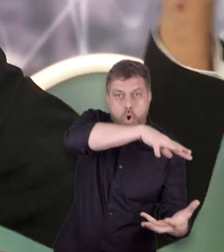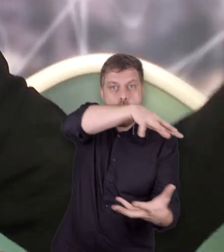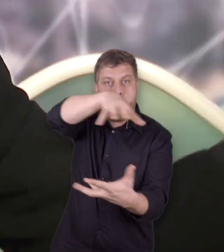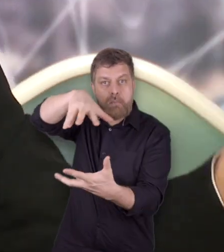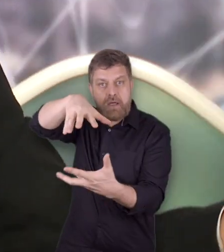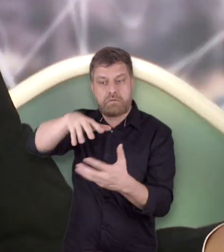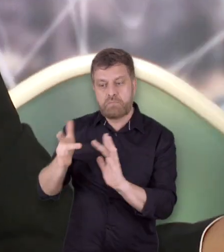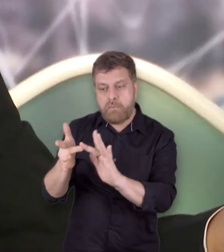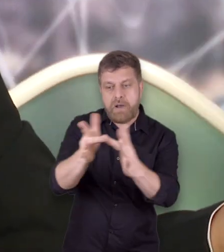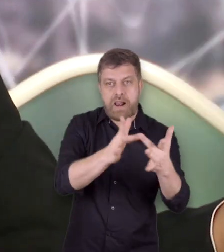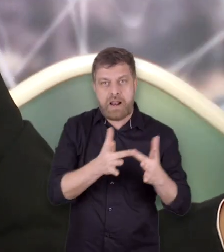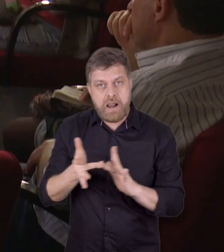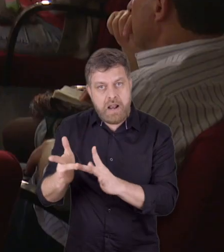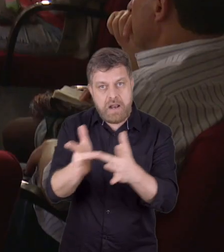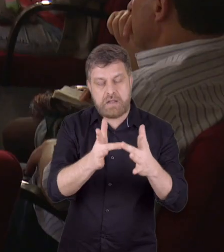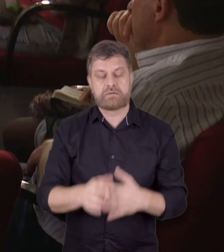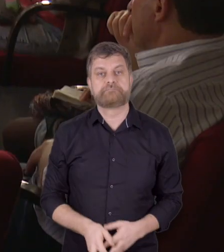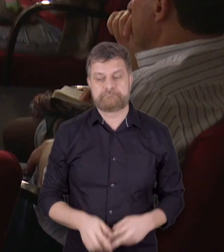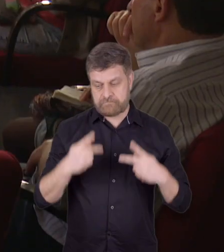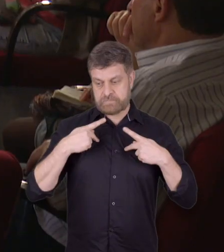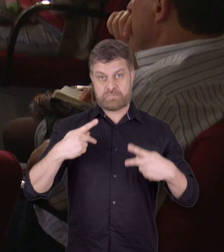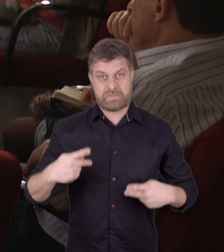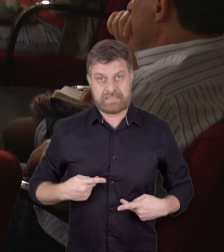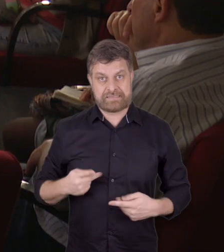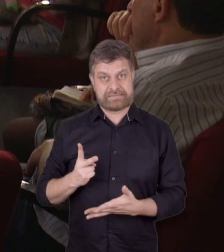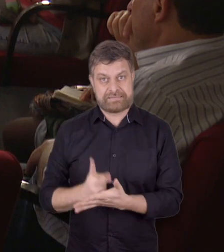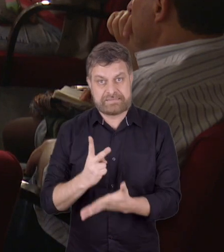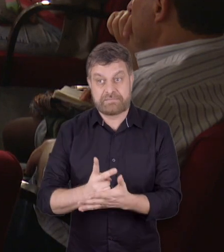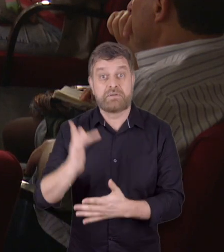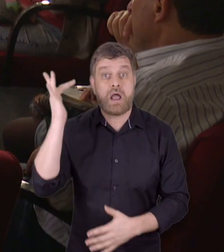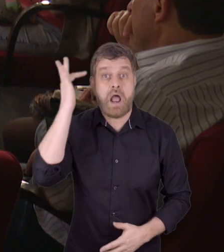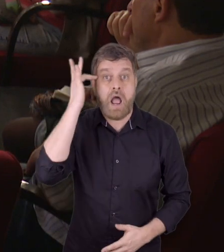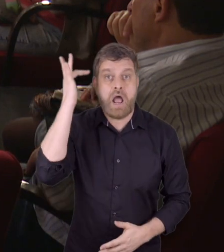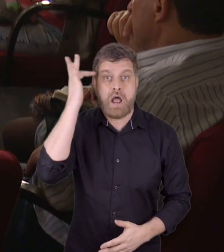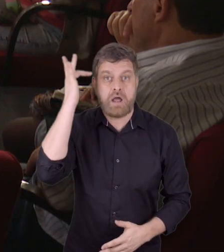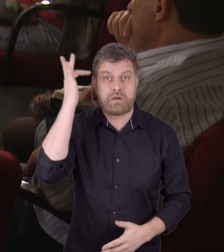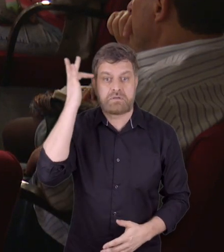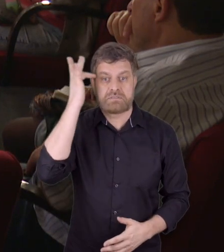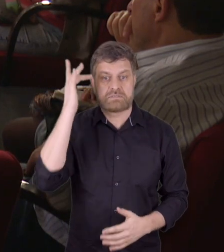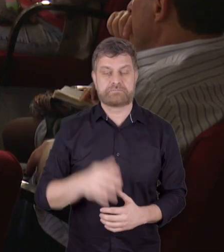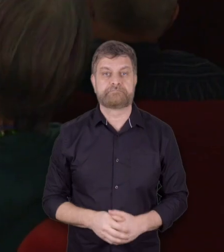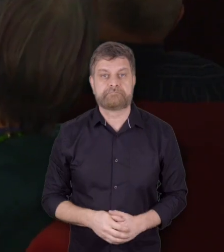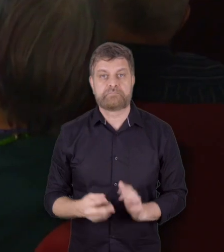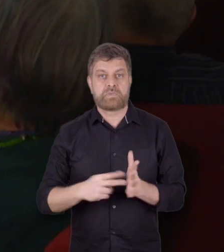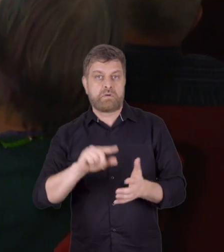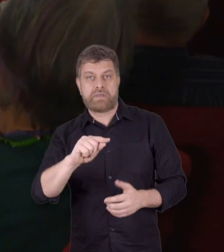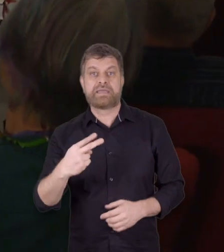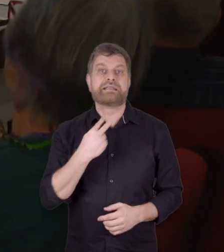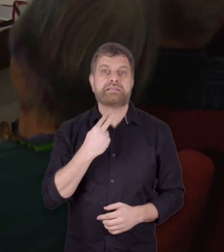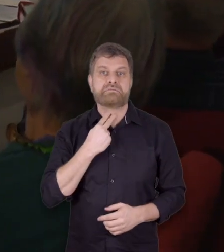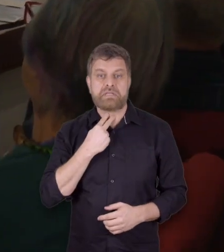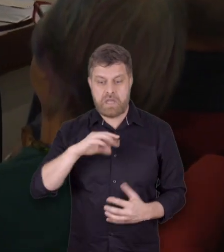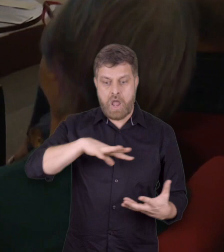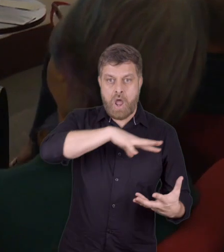hoje global, planetário. Isso significa que nossa espécie está em vias de amadurecimento. Então, não há